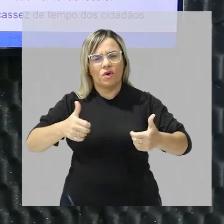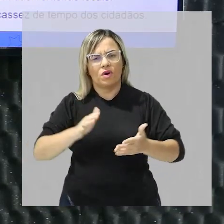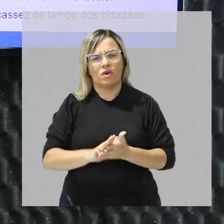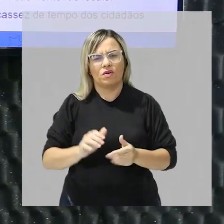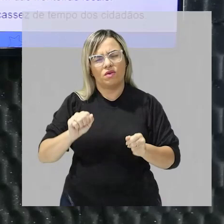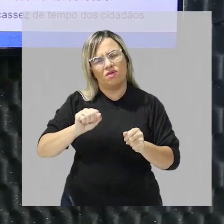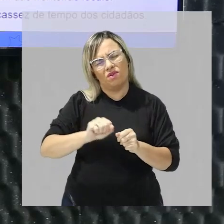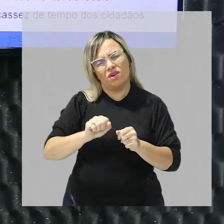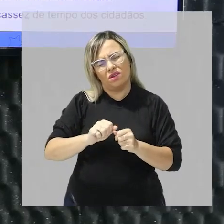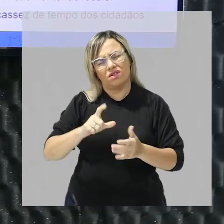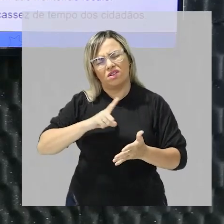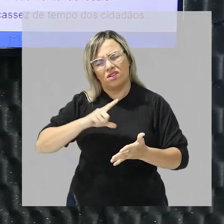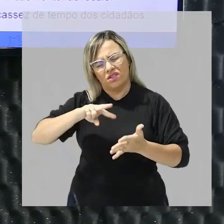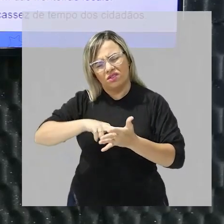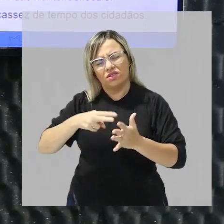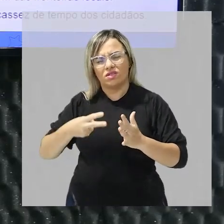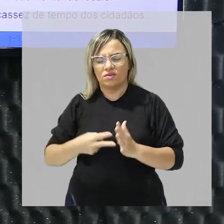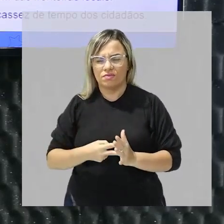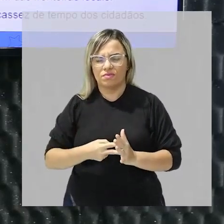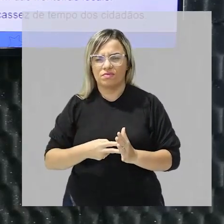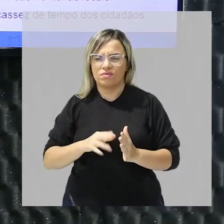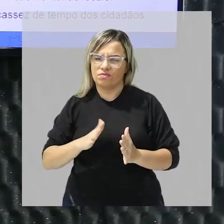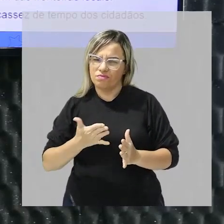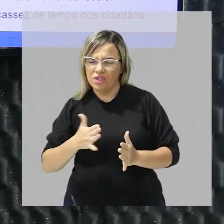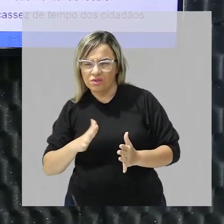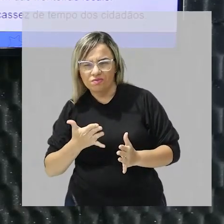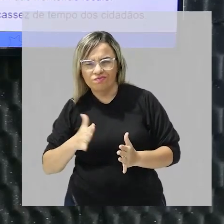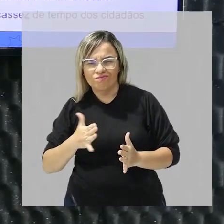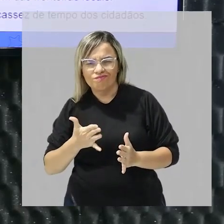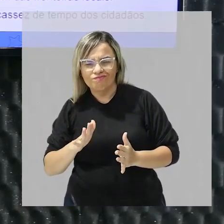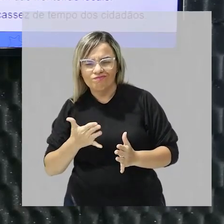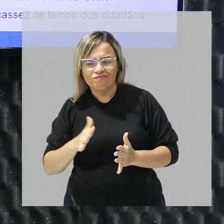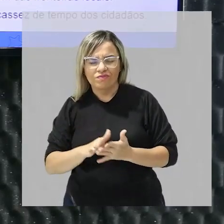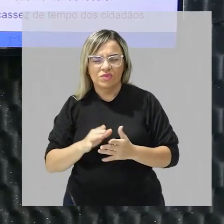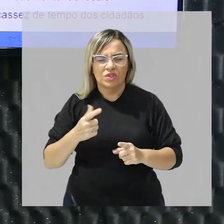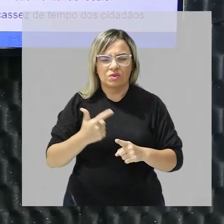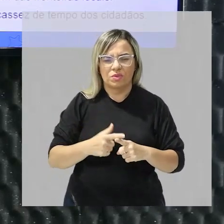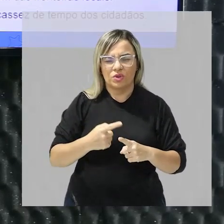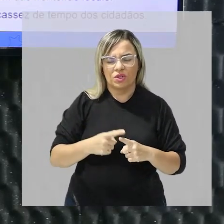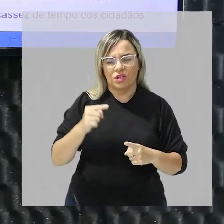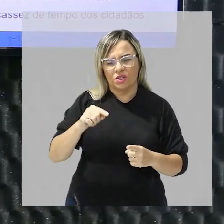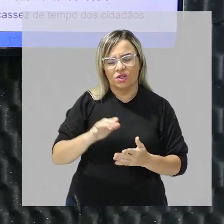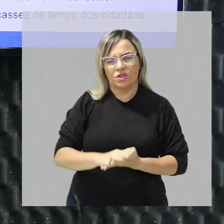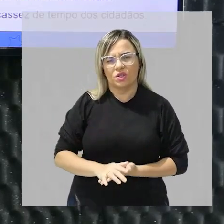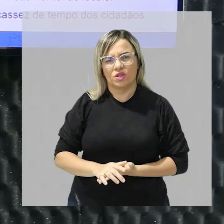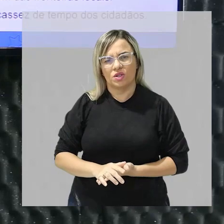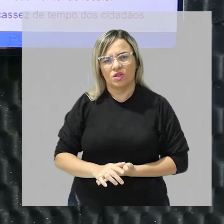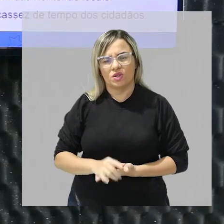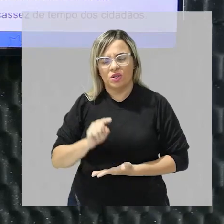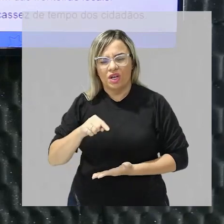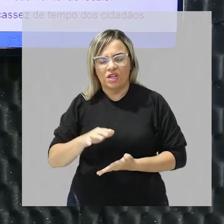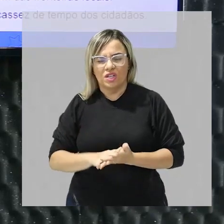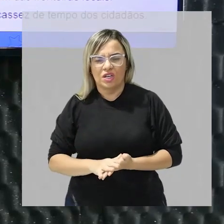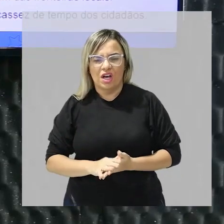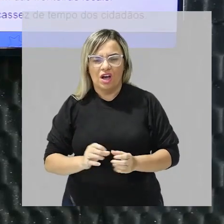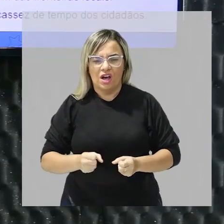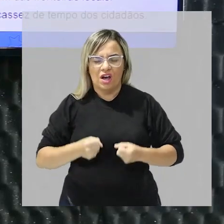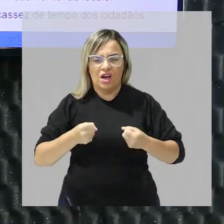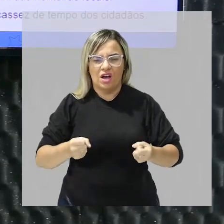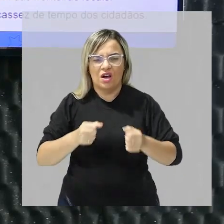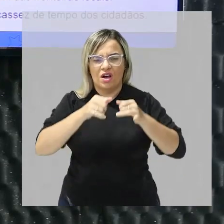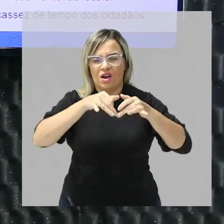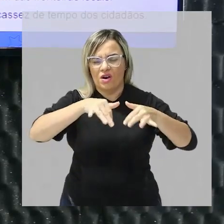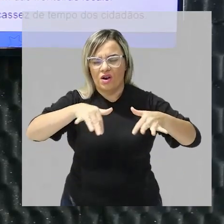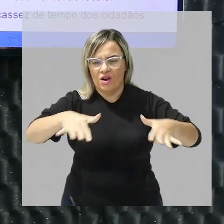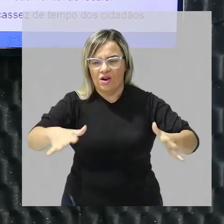sentido? Olha, faz sentido mais ou menos. Porque não quer dizer necessariamente que a difusão maior